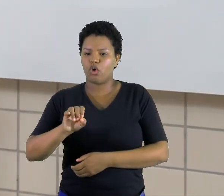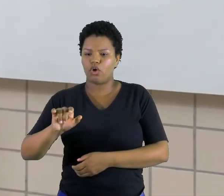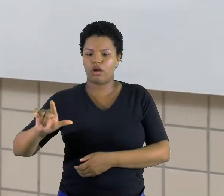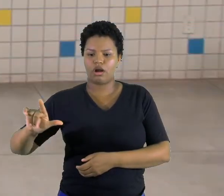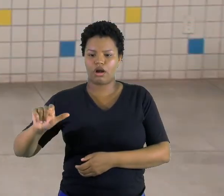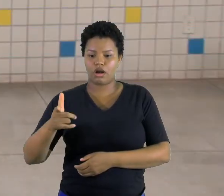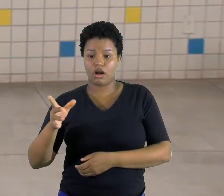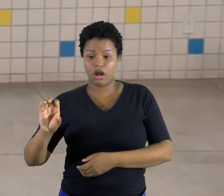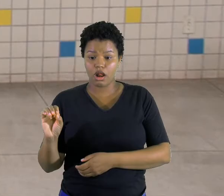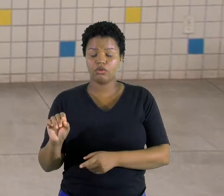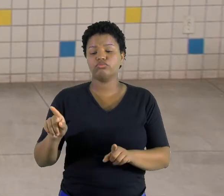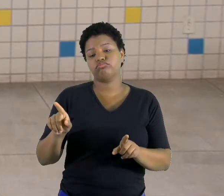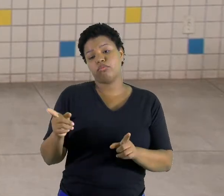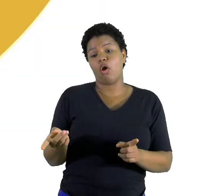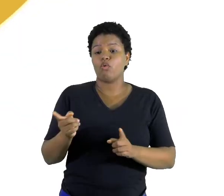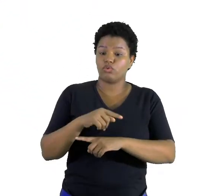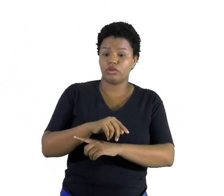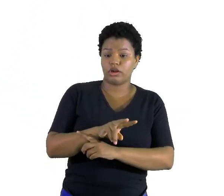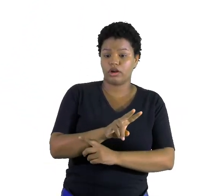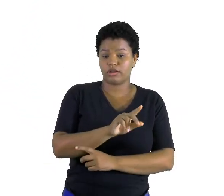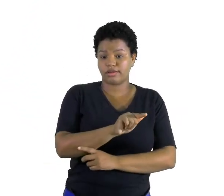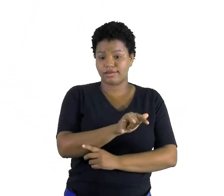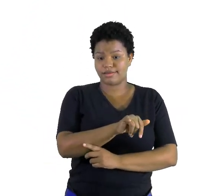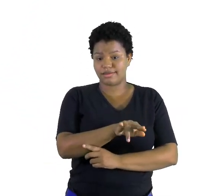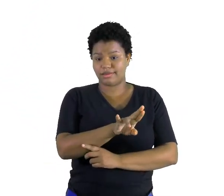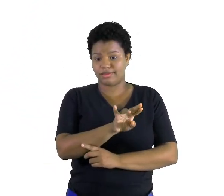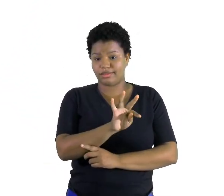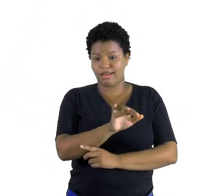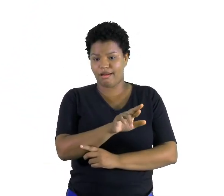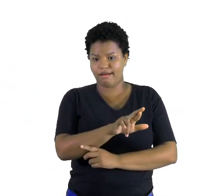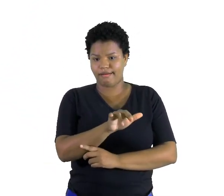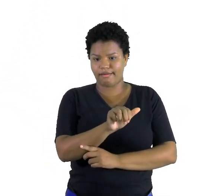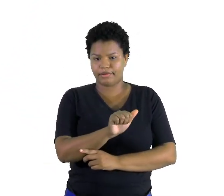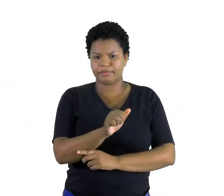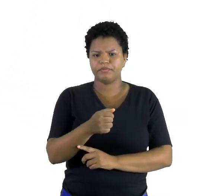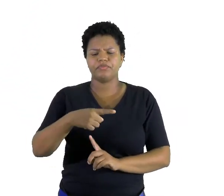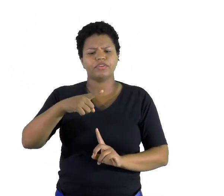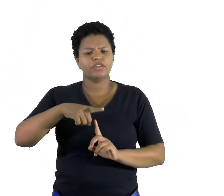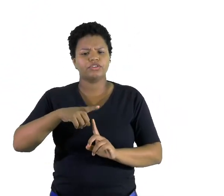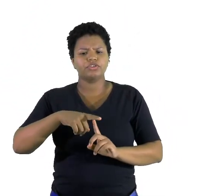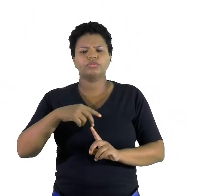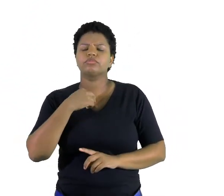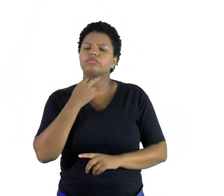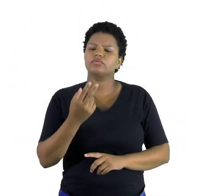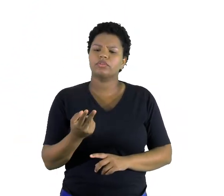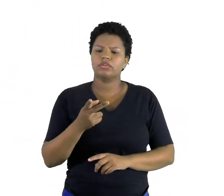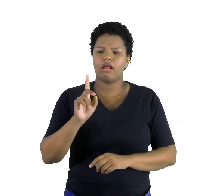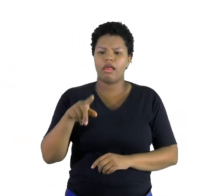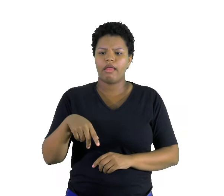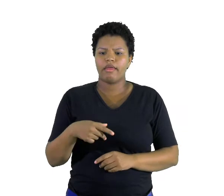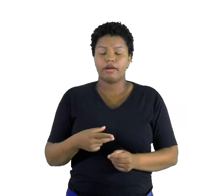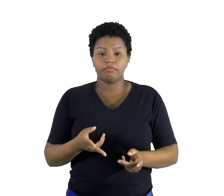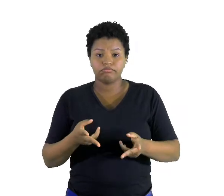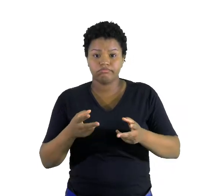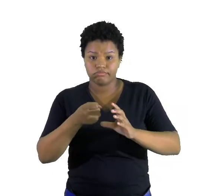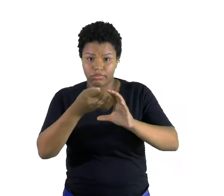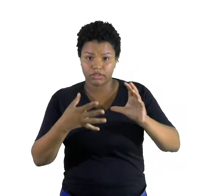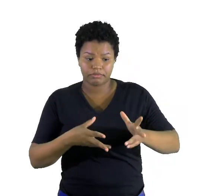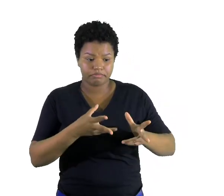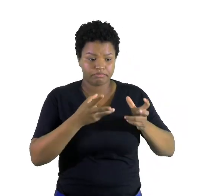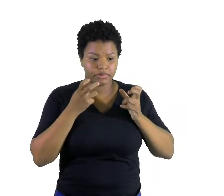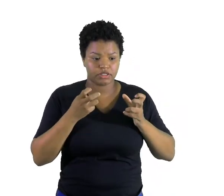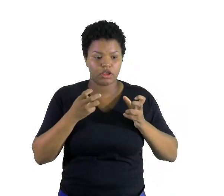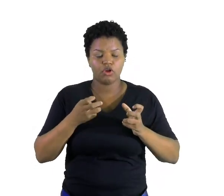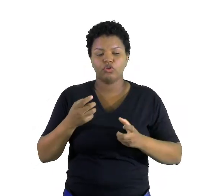de vocês aí. É a característica, o que é um timbre de voz? É a característica do som que nos permite distinguir dois sons de